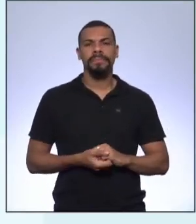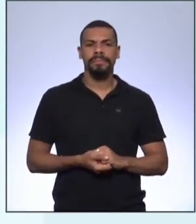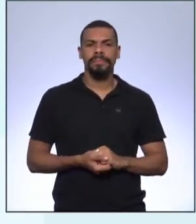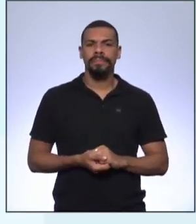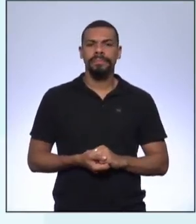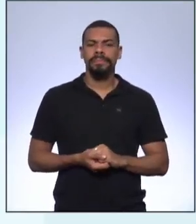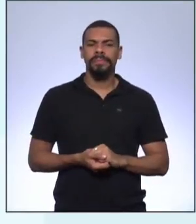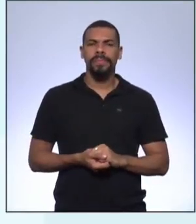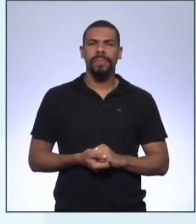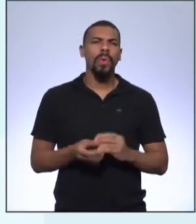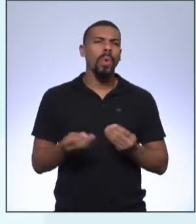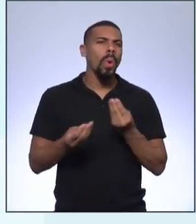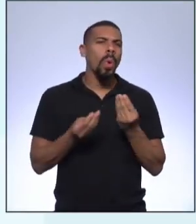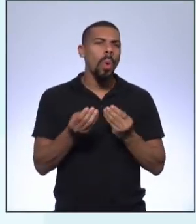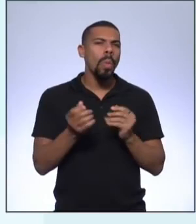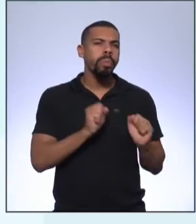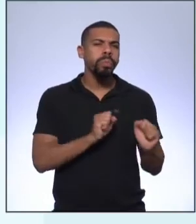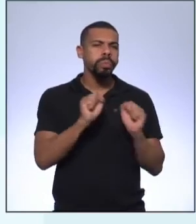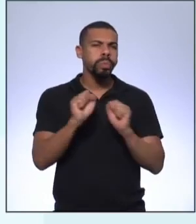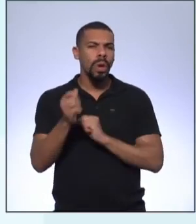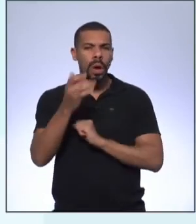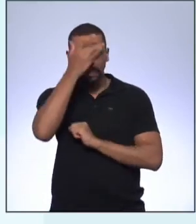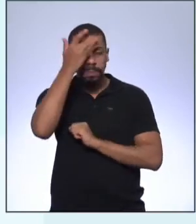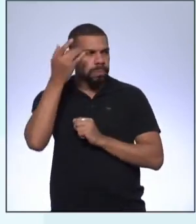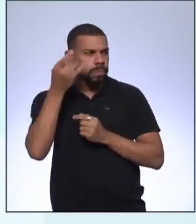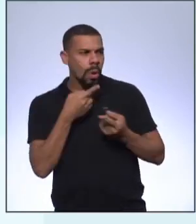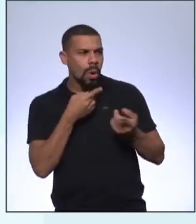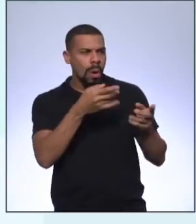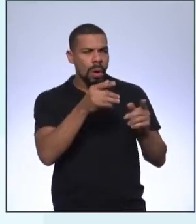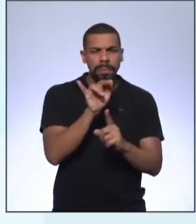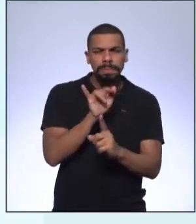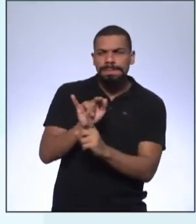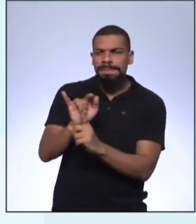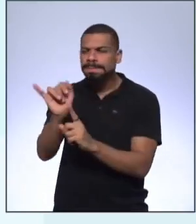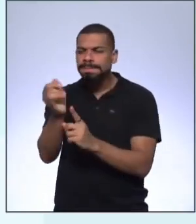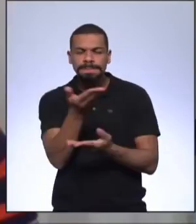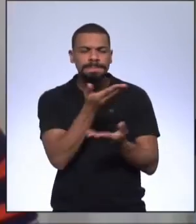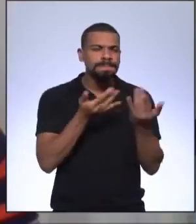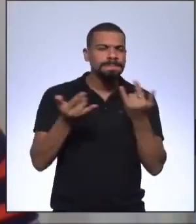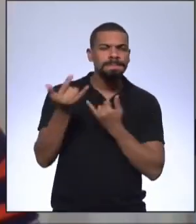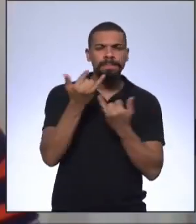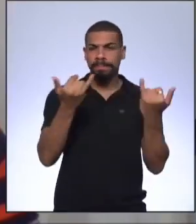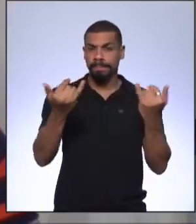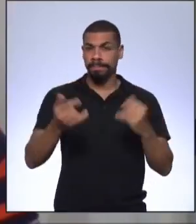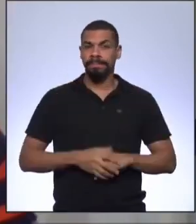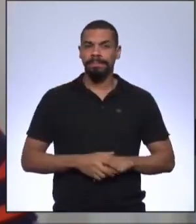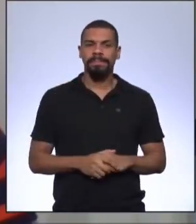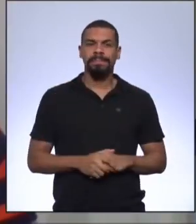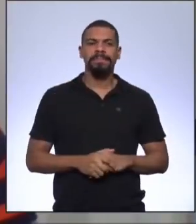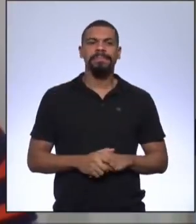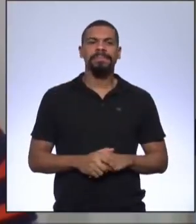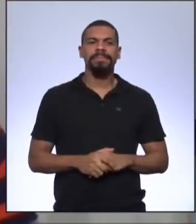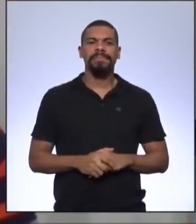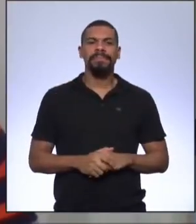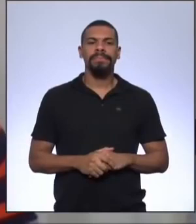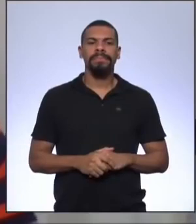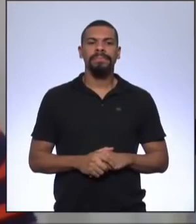pode convencer as pessoas? A gente vai ter um texto que eu vou colocar aqui para vocês, que está no Reading, está